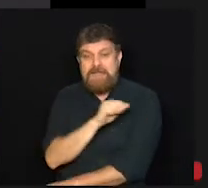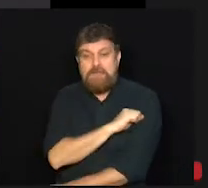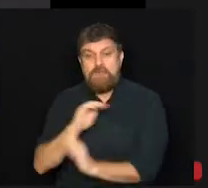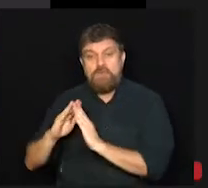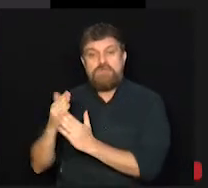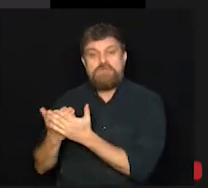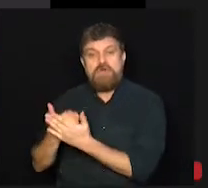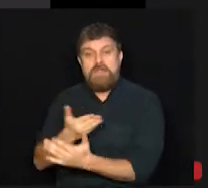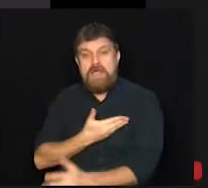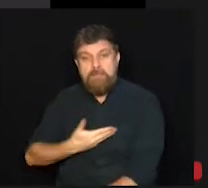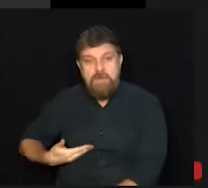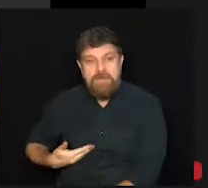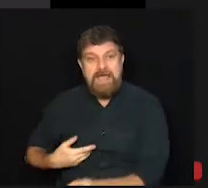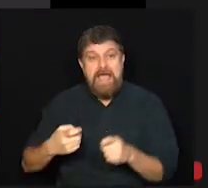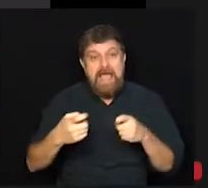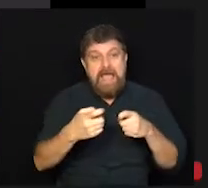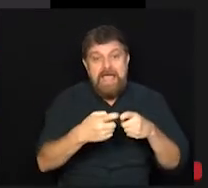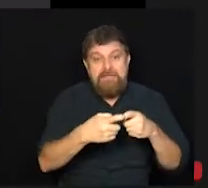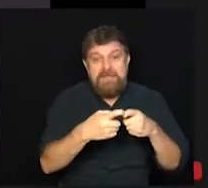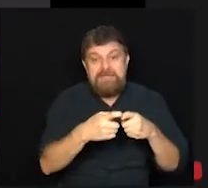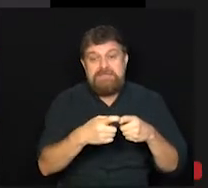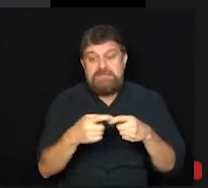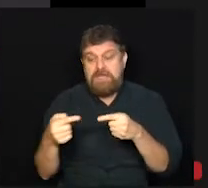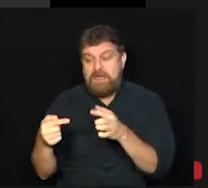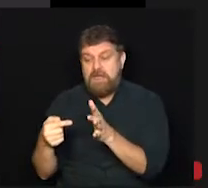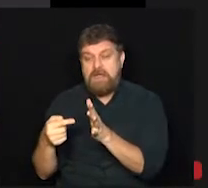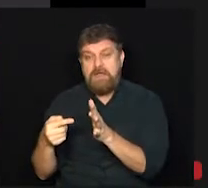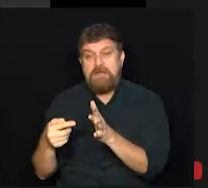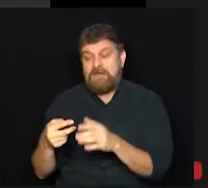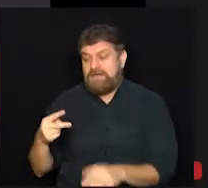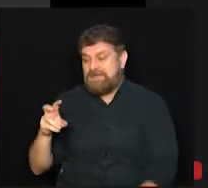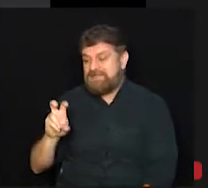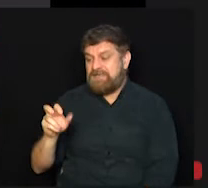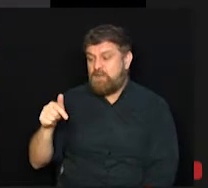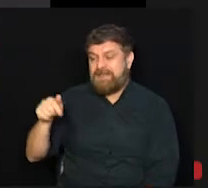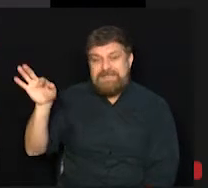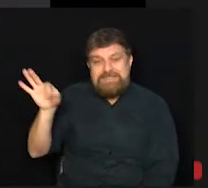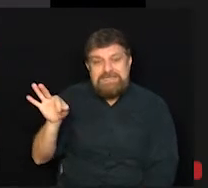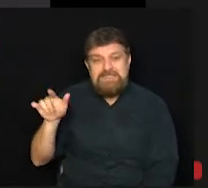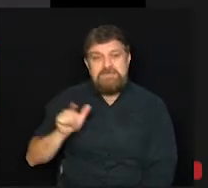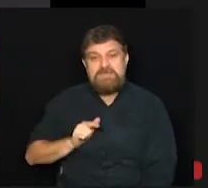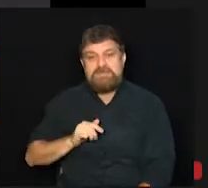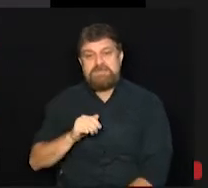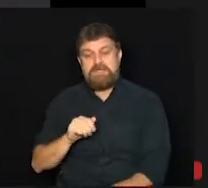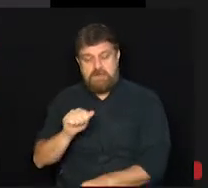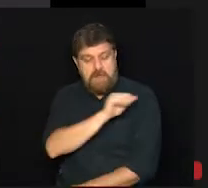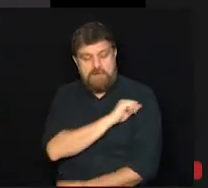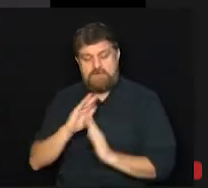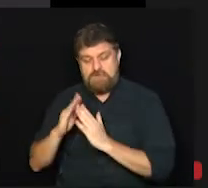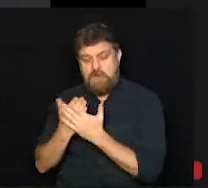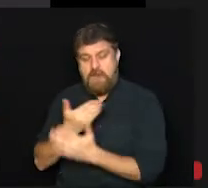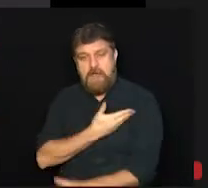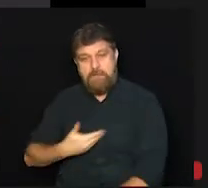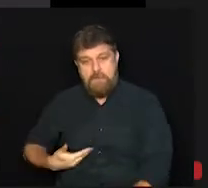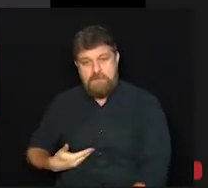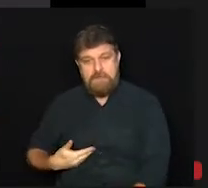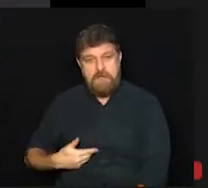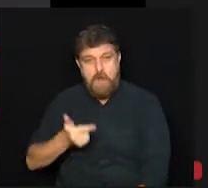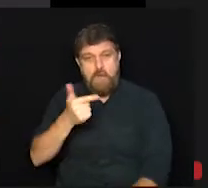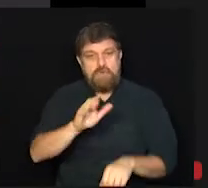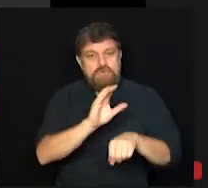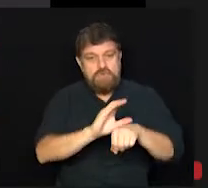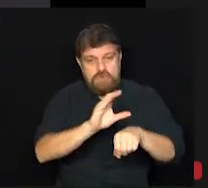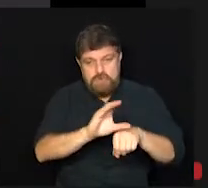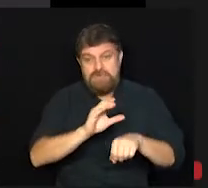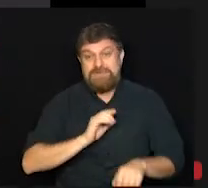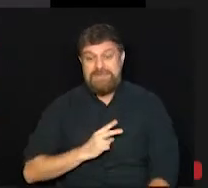medicina, 57% vieram de escolas públicas. E no mínimo 20% nos outros cursos que a gente vai